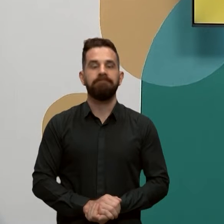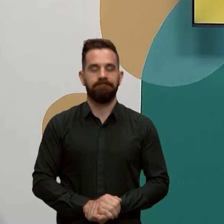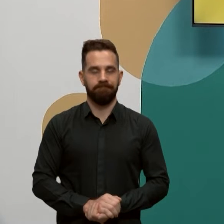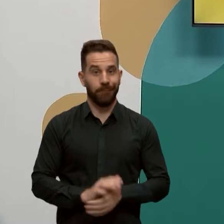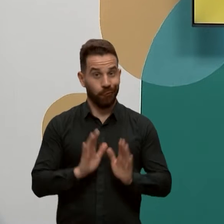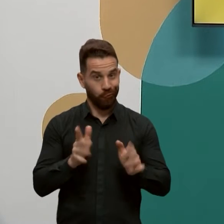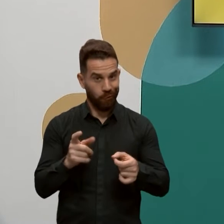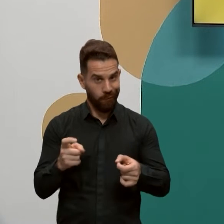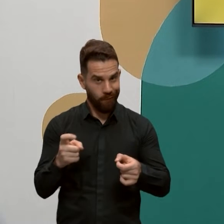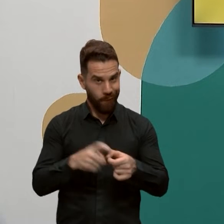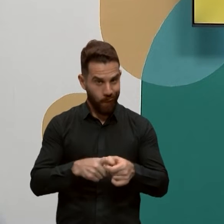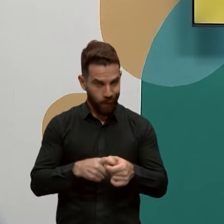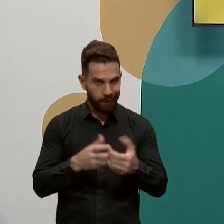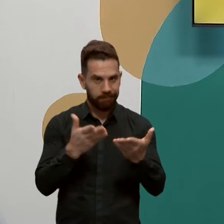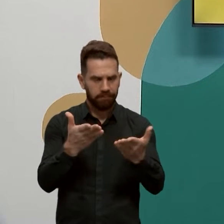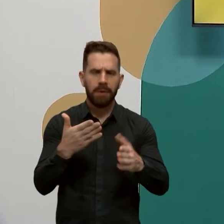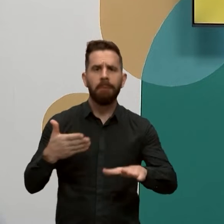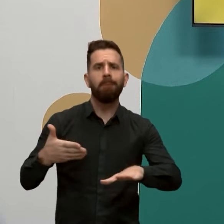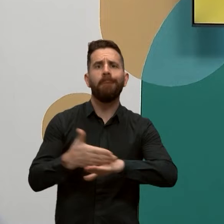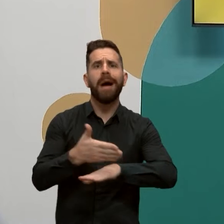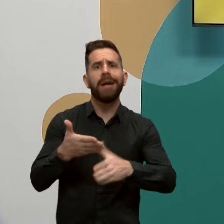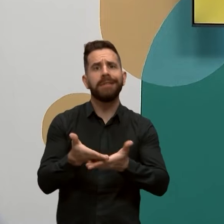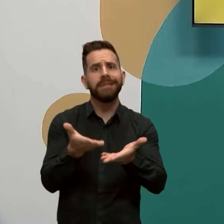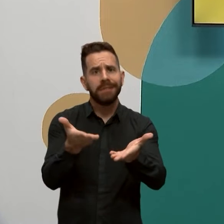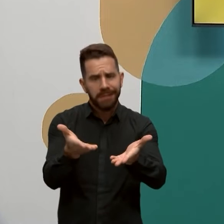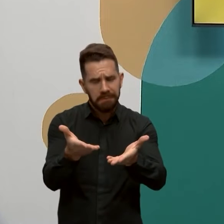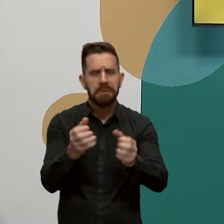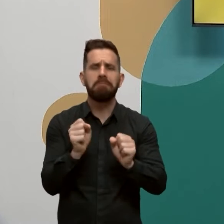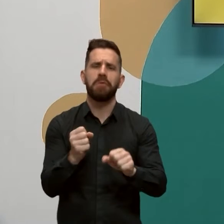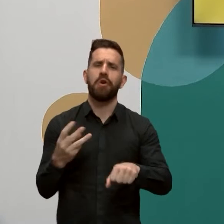Estamos de volta. Participe com a gente pelo